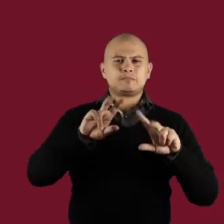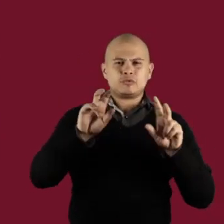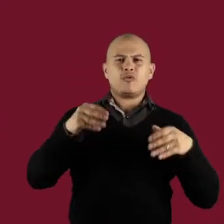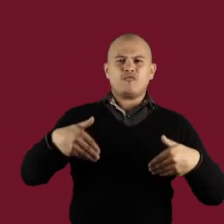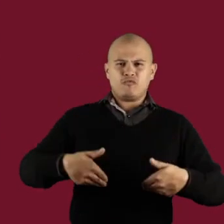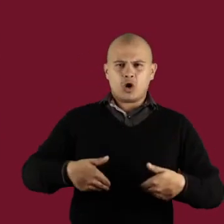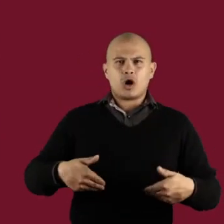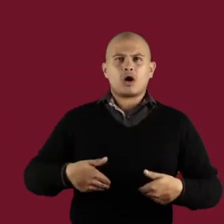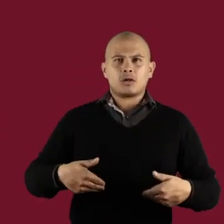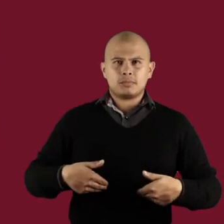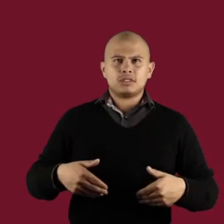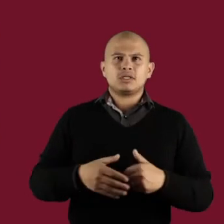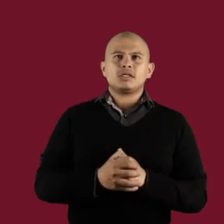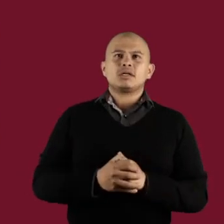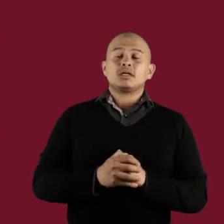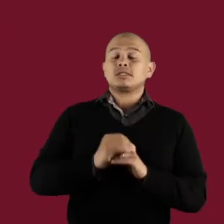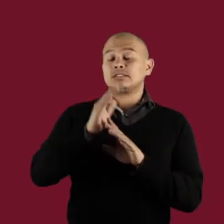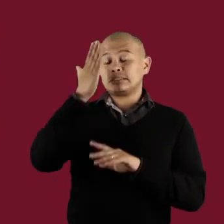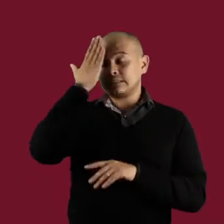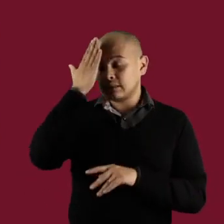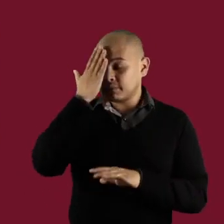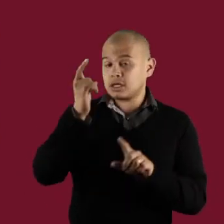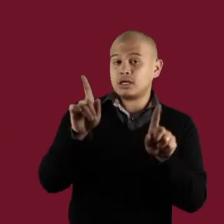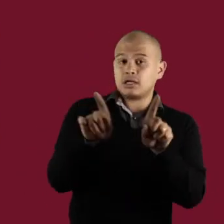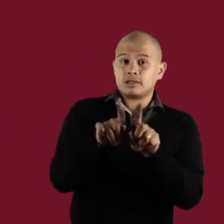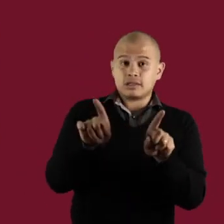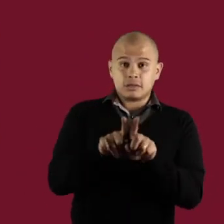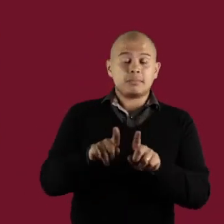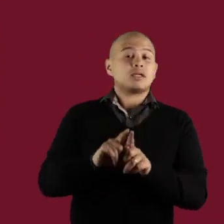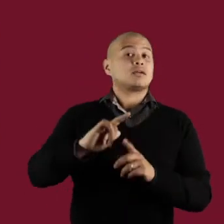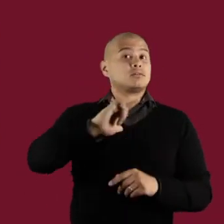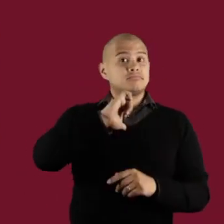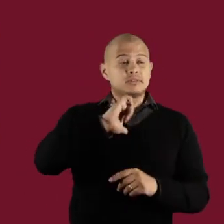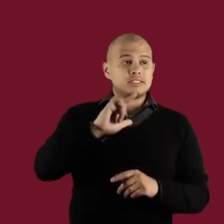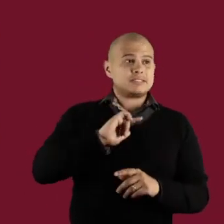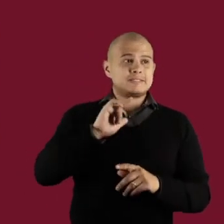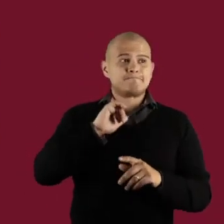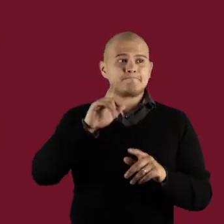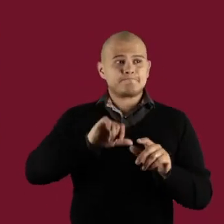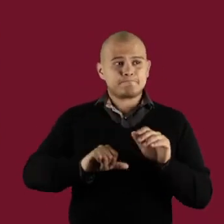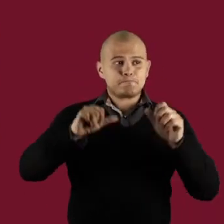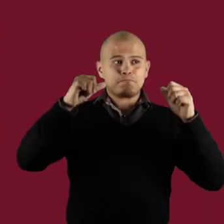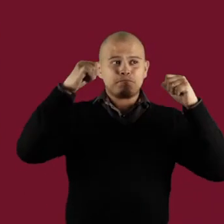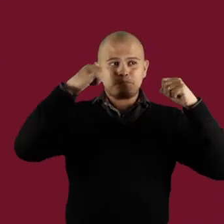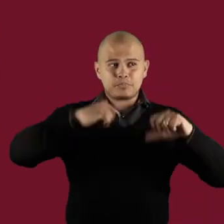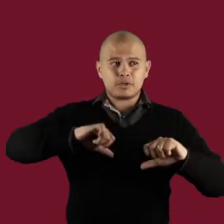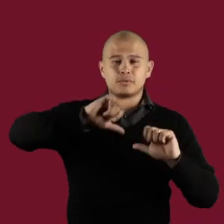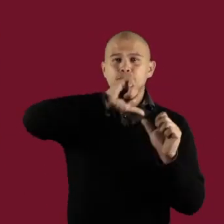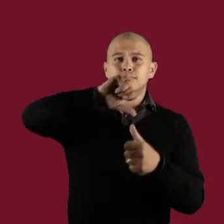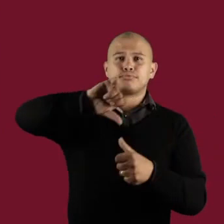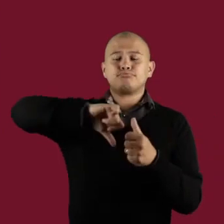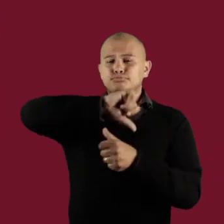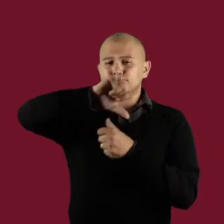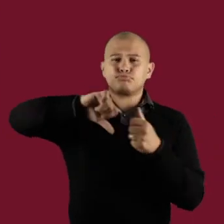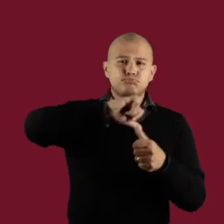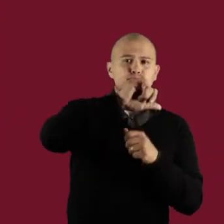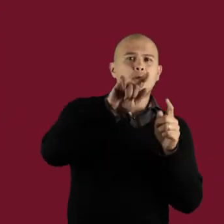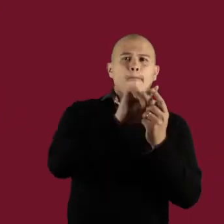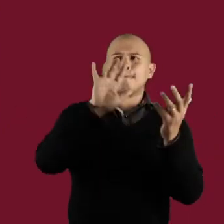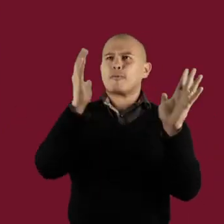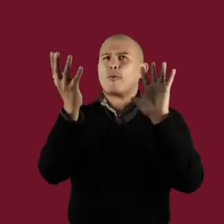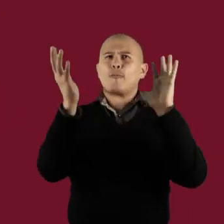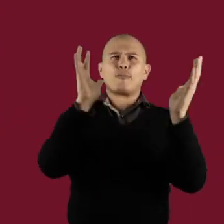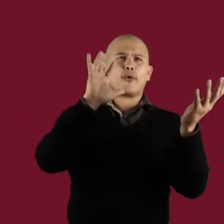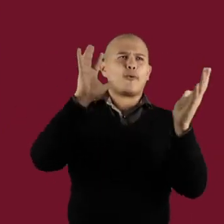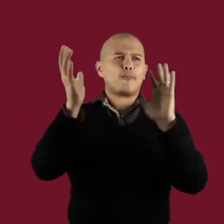portanto, levam a eventos extremos. Sabemos que há regiões que estão agora em crise por causa